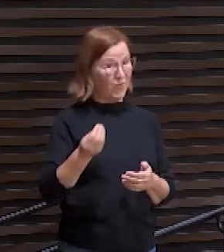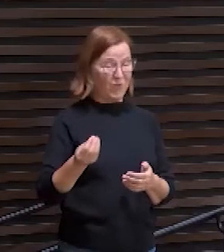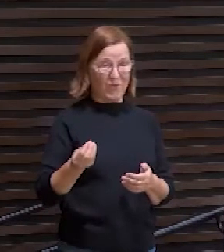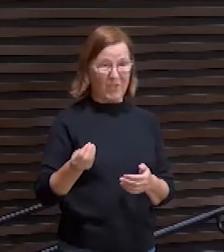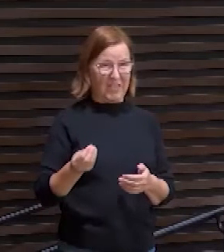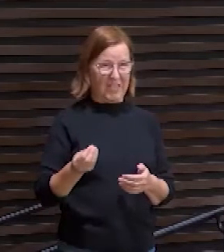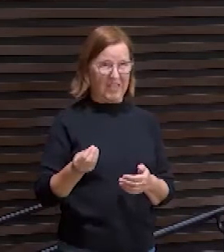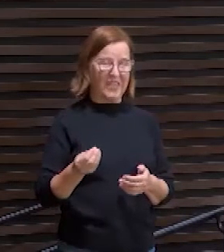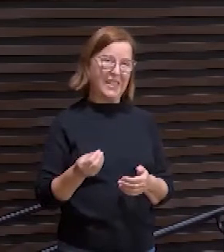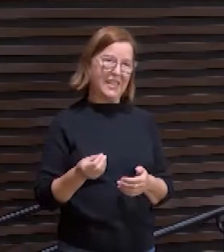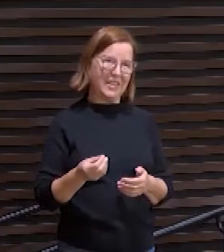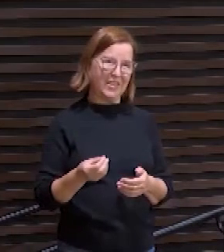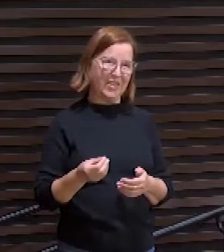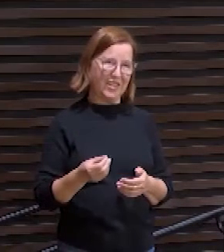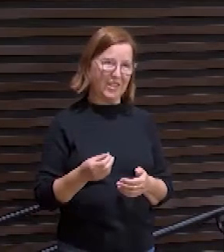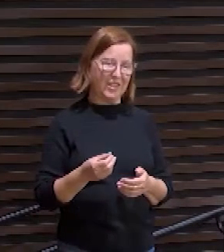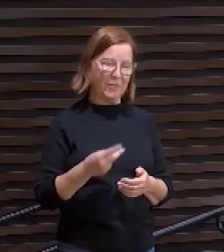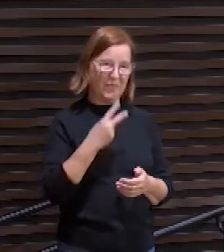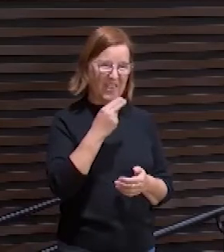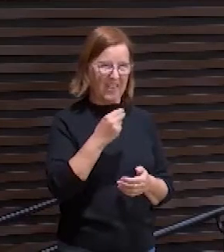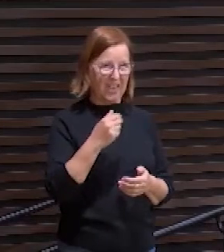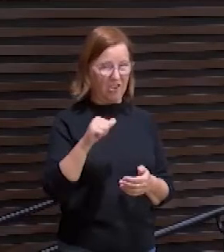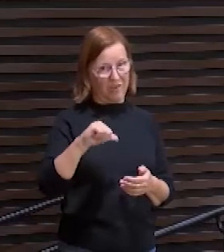Porque apenas Deus é bom.